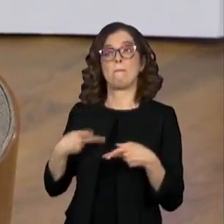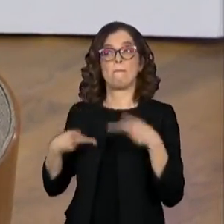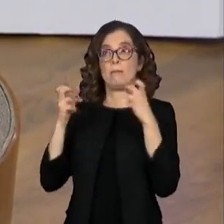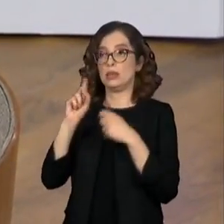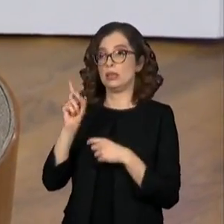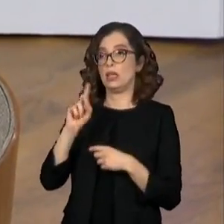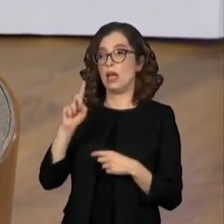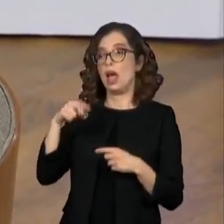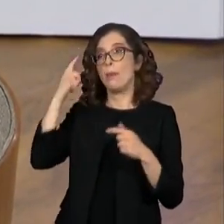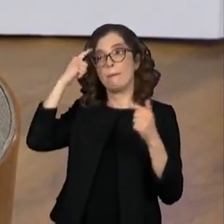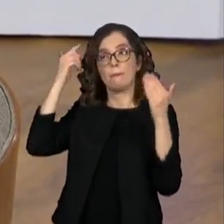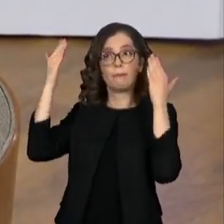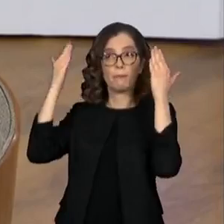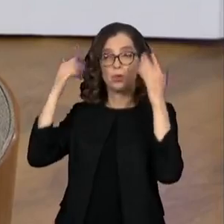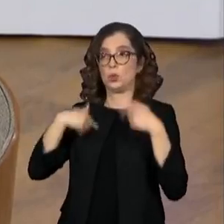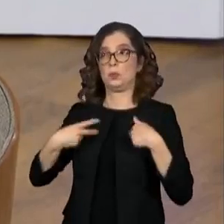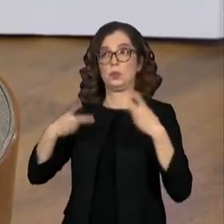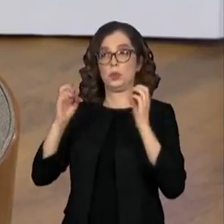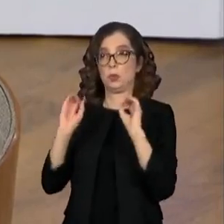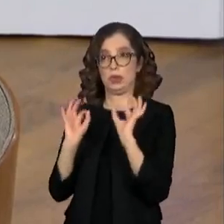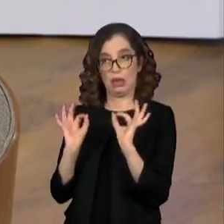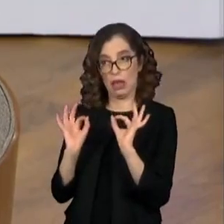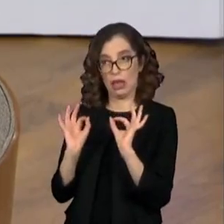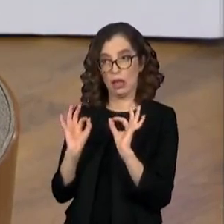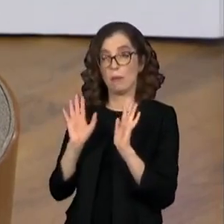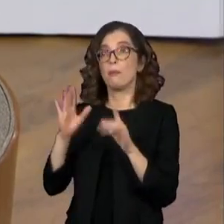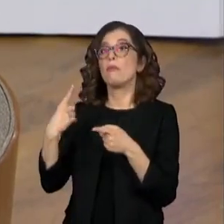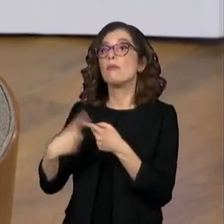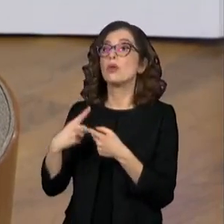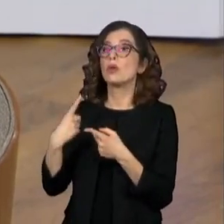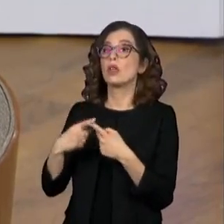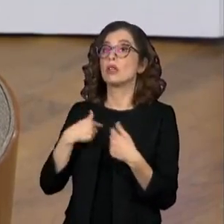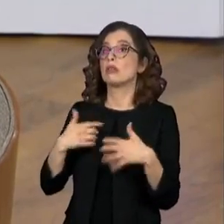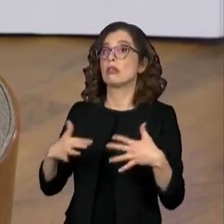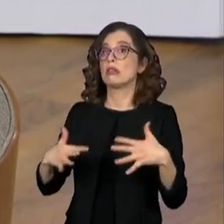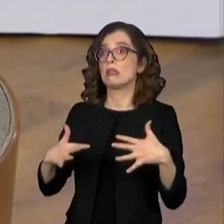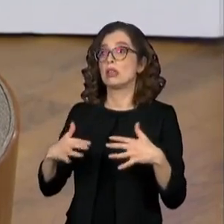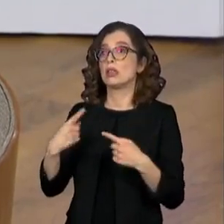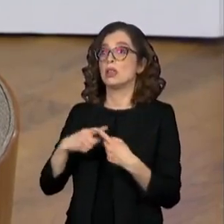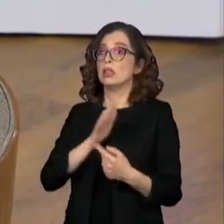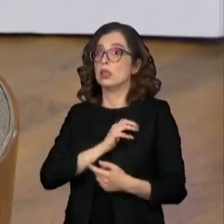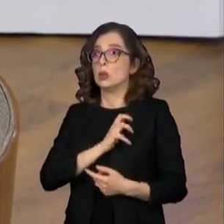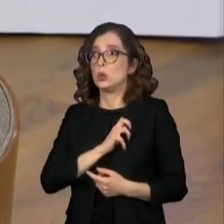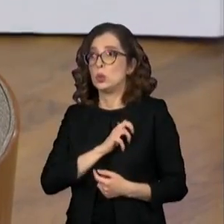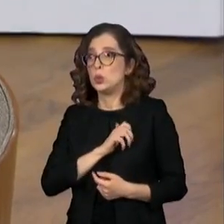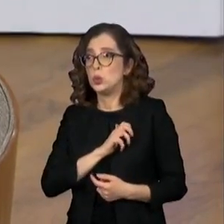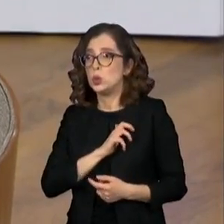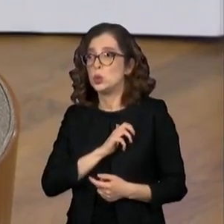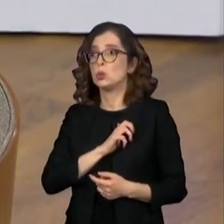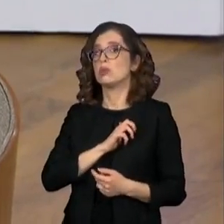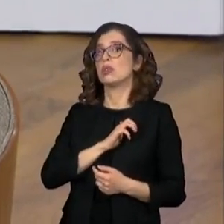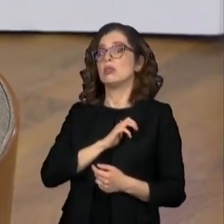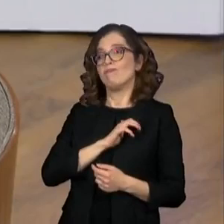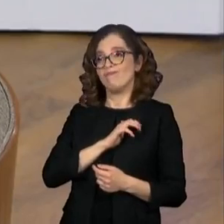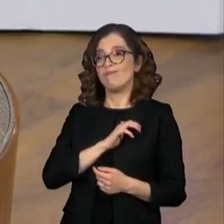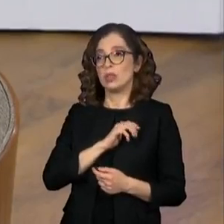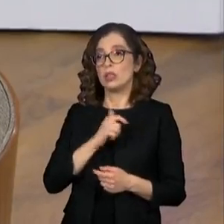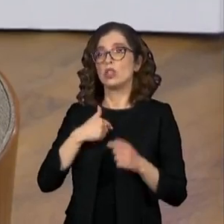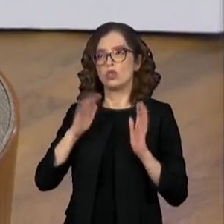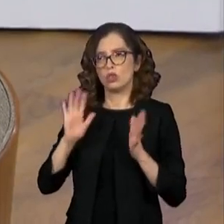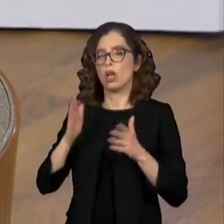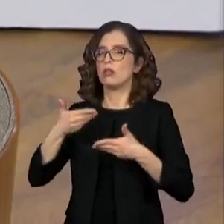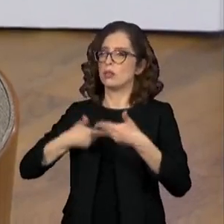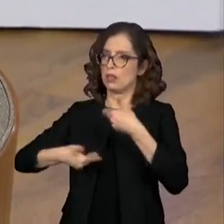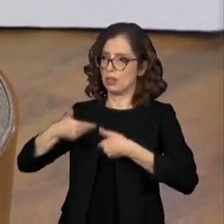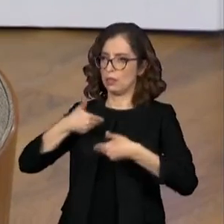psicológico, porque eu tinha sintomas reais, né? Eu tinha tremor, o meu coração disparava e eu estava tratando já